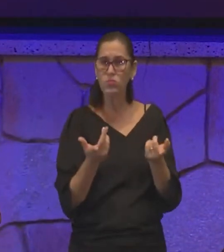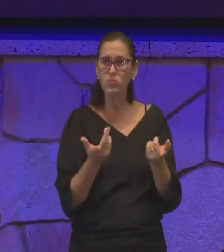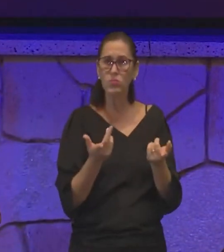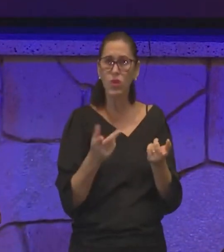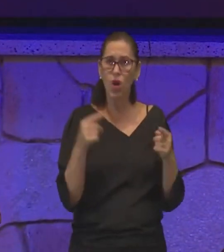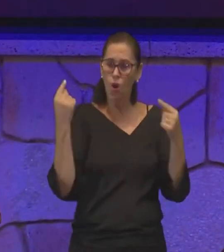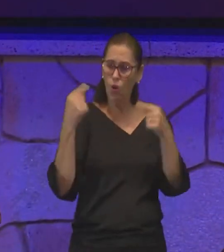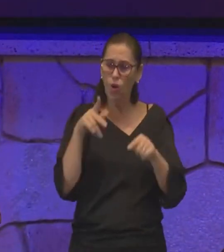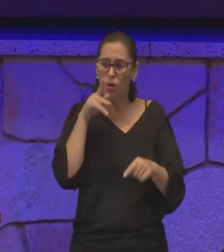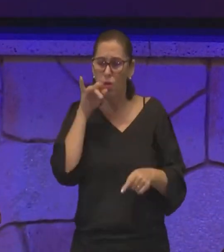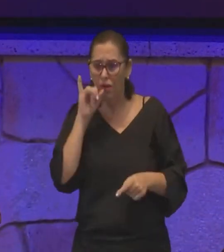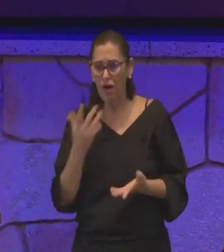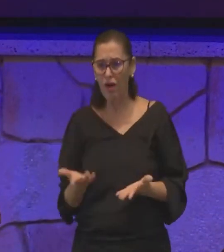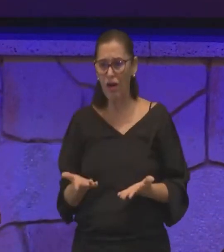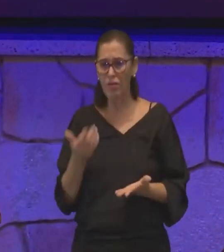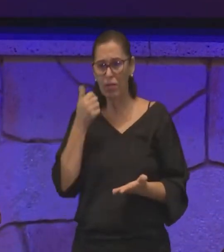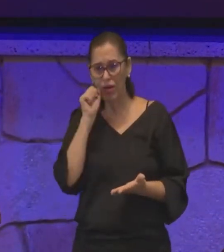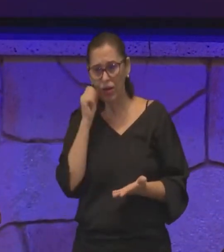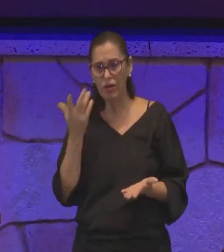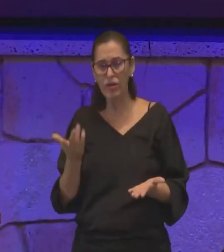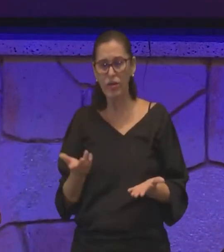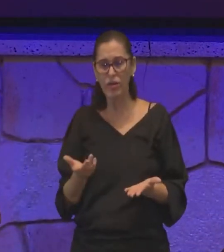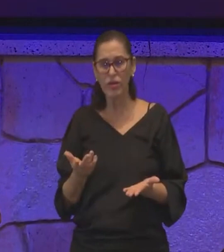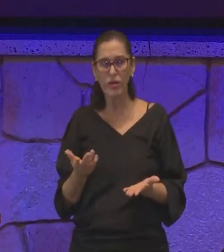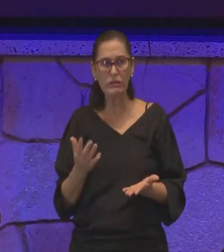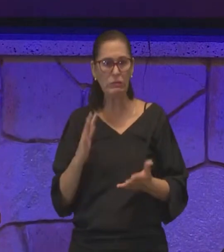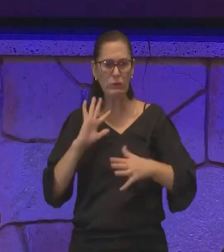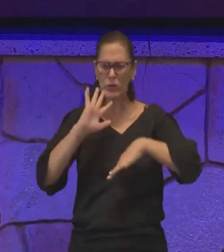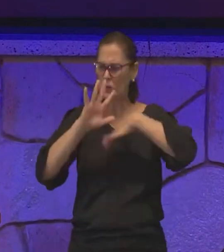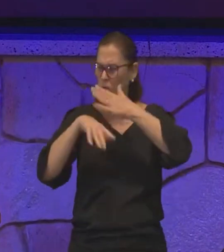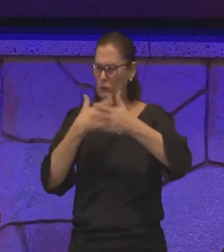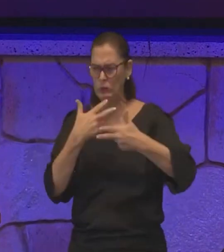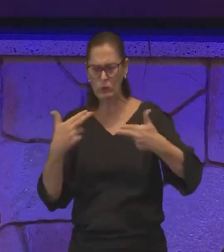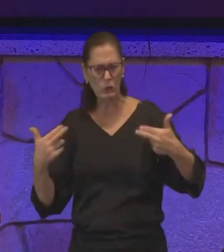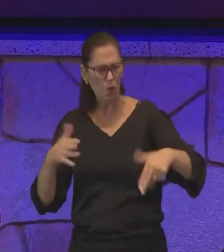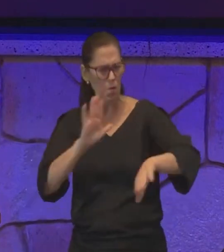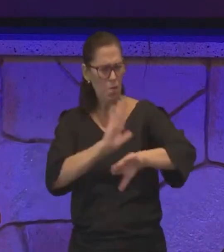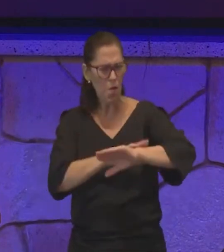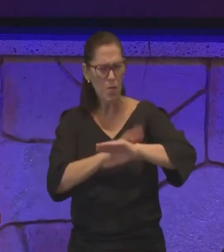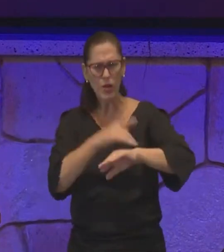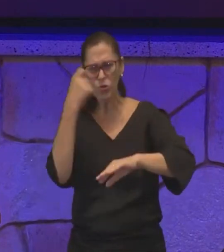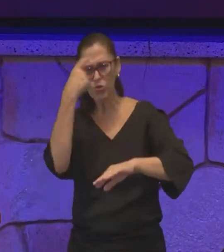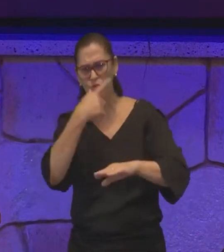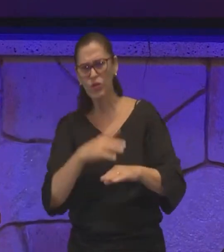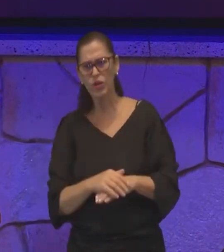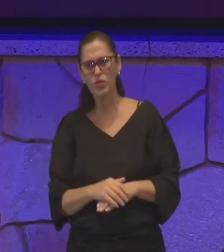pais, e ele naquele turbilhão de coisas e aquela situação toda,